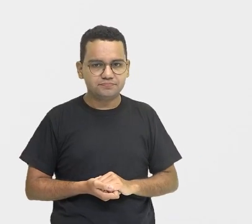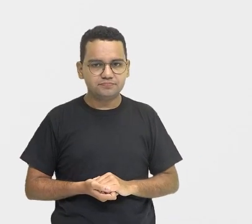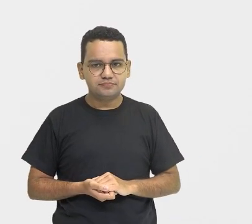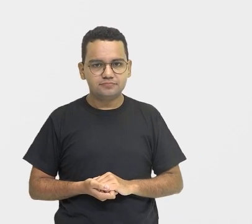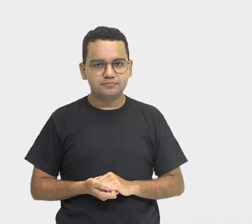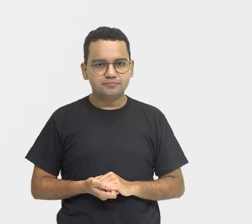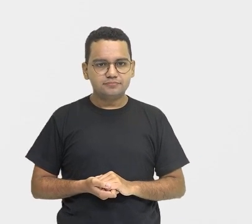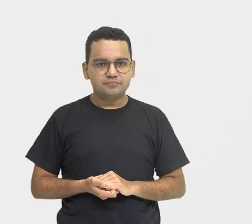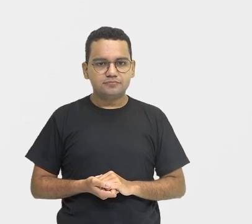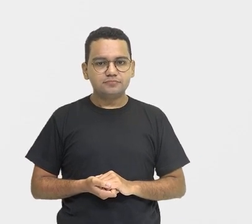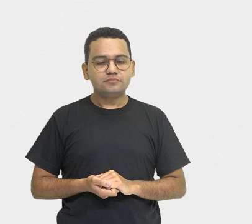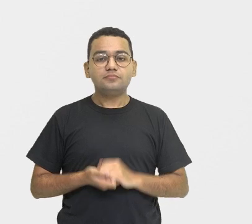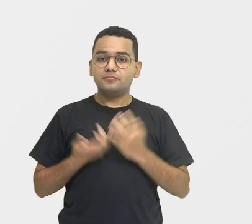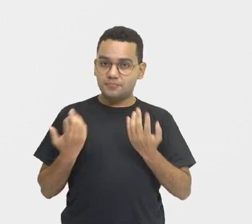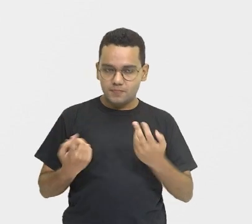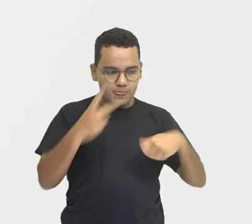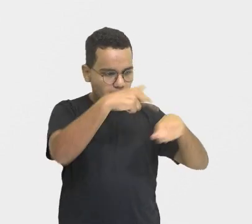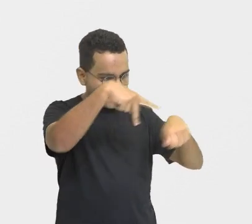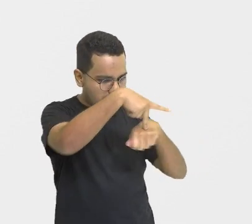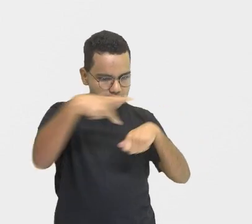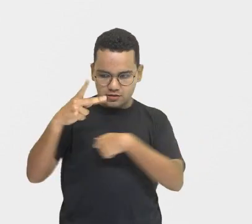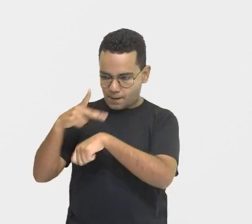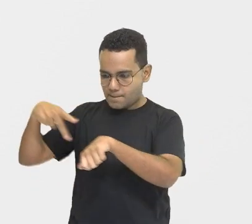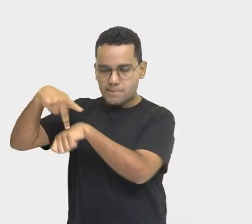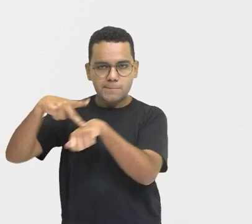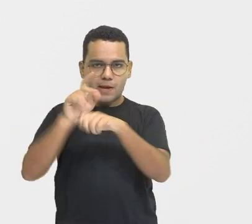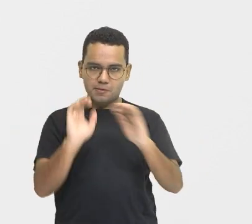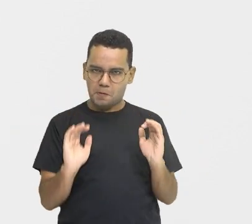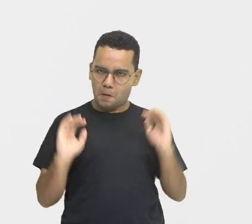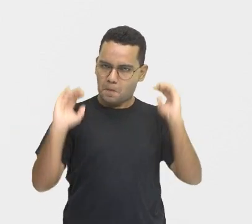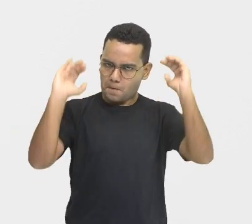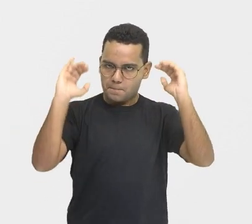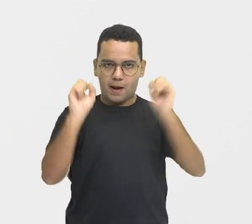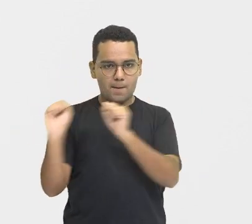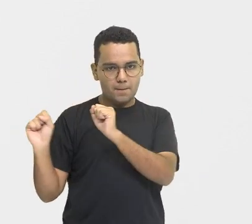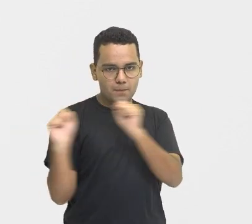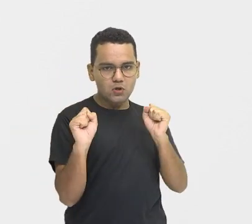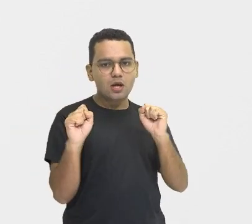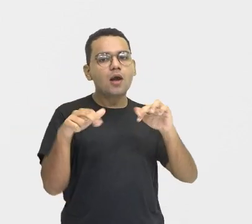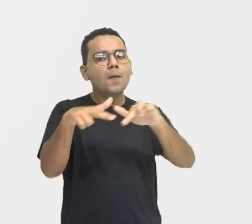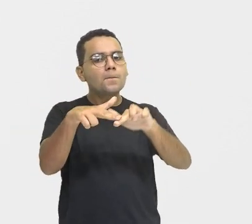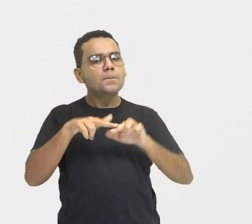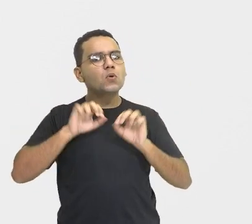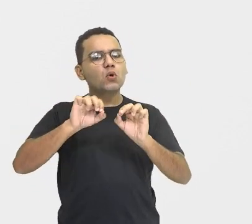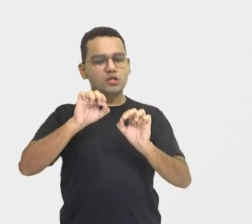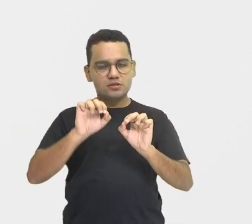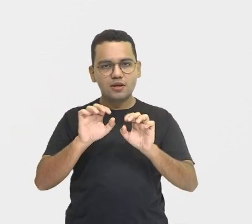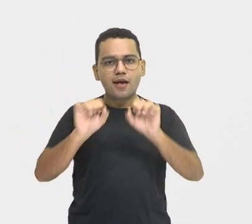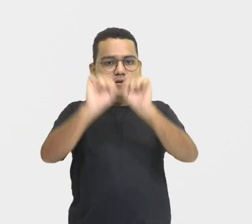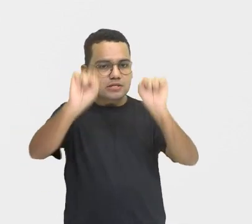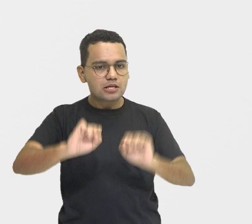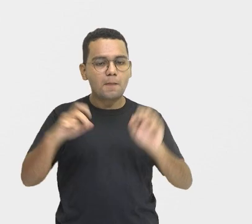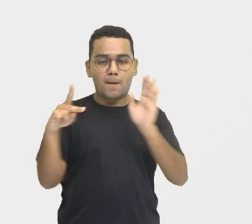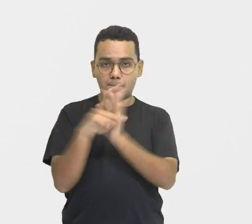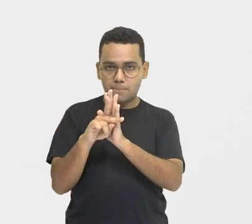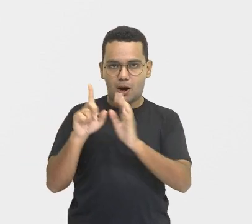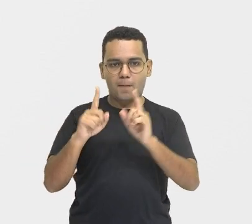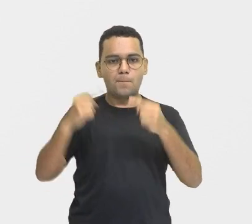só, essas duas superpotências, Estados Unidos e União Soviética, elas representavam sistemas